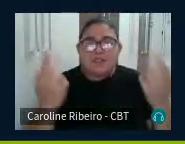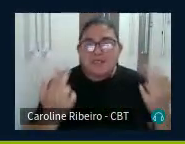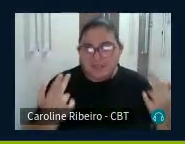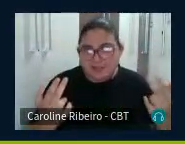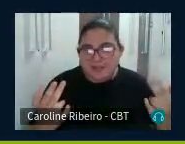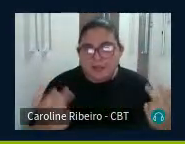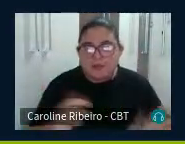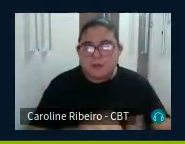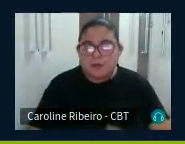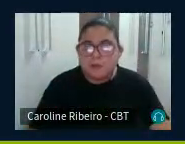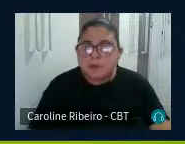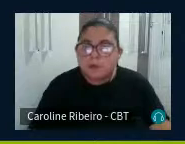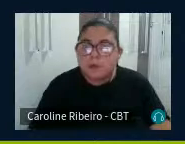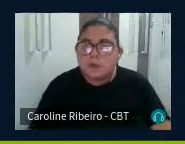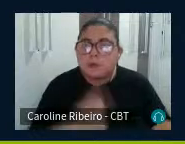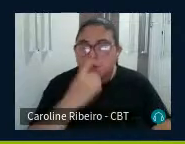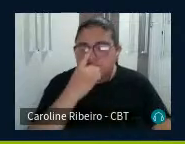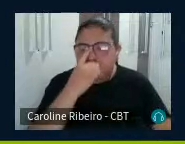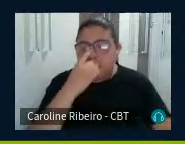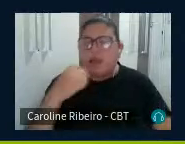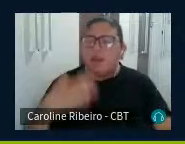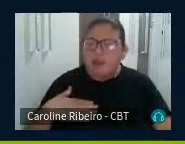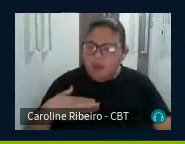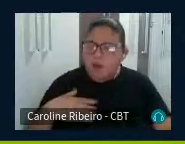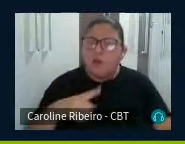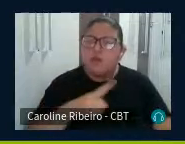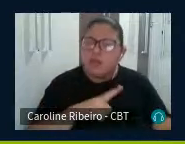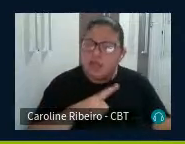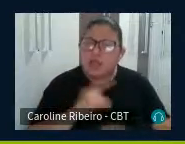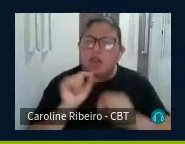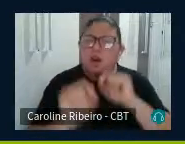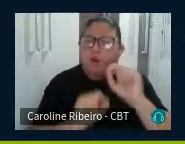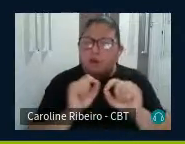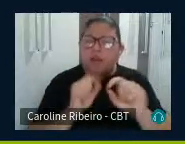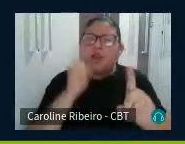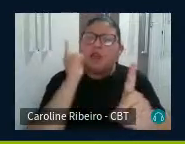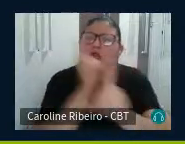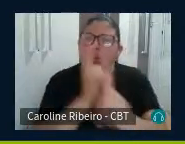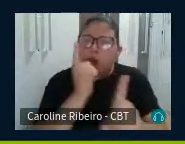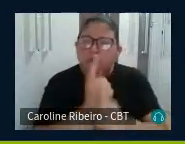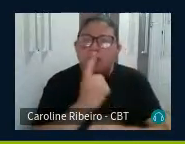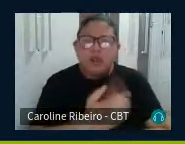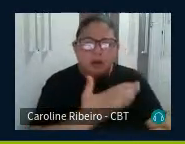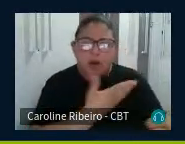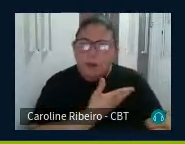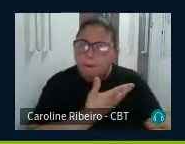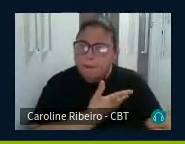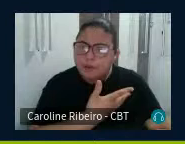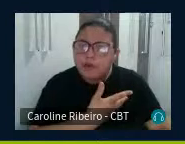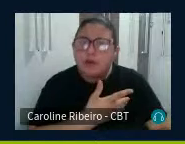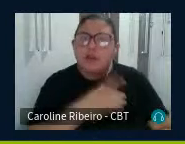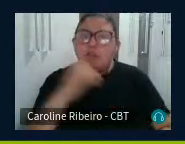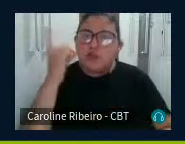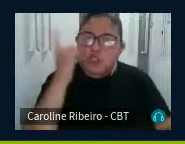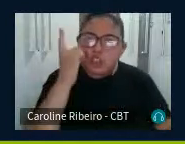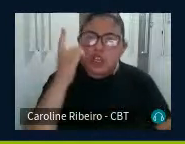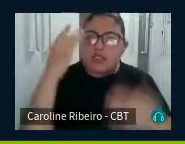colegas. No meu caso, mesmo nós nos encontrando, somente no dia das